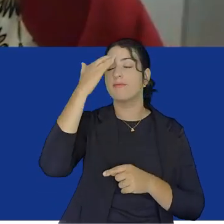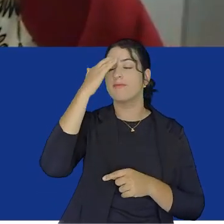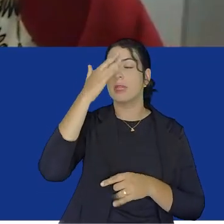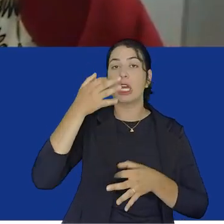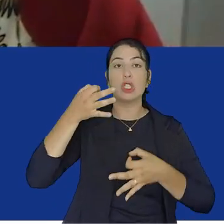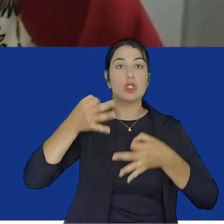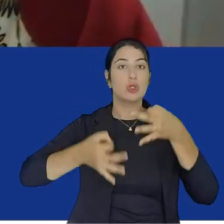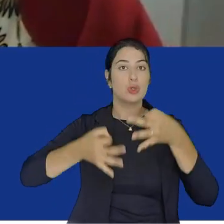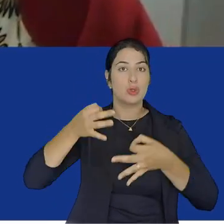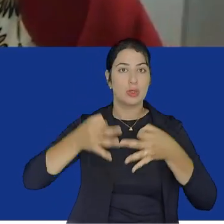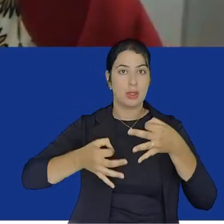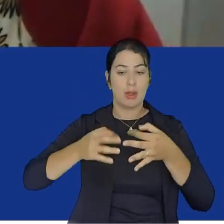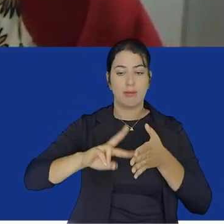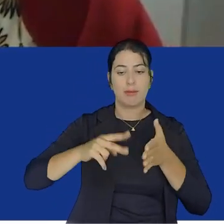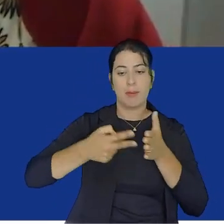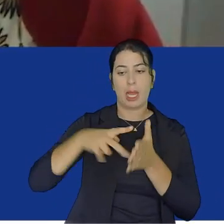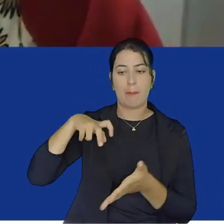é sinônimo de punição.